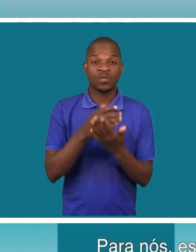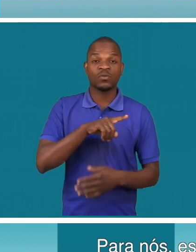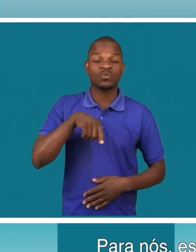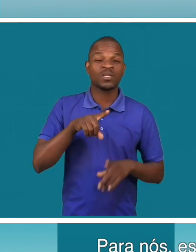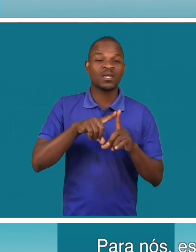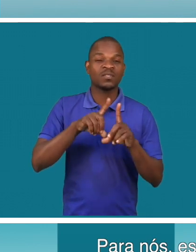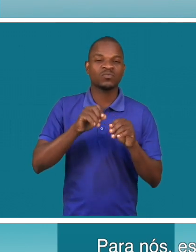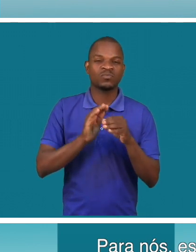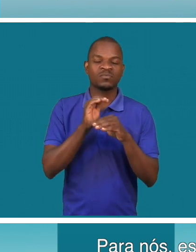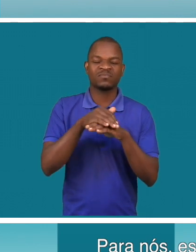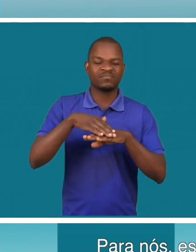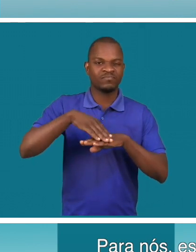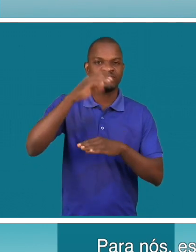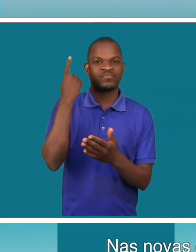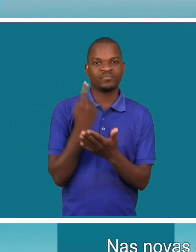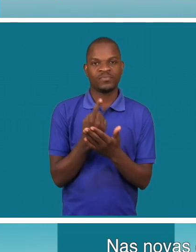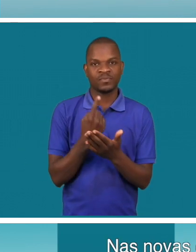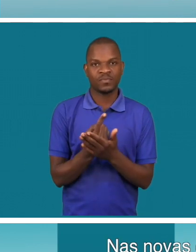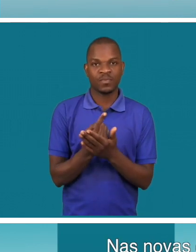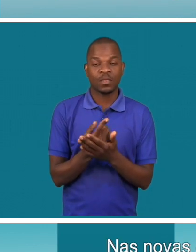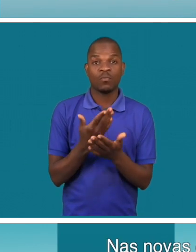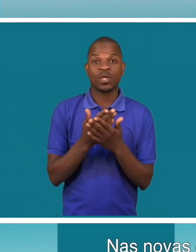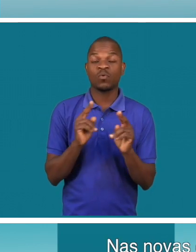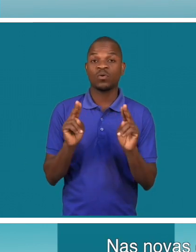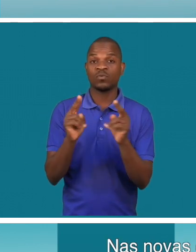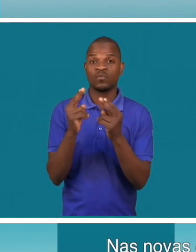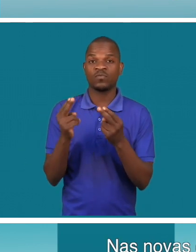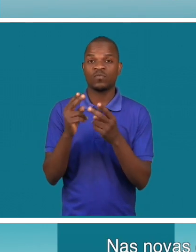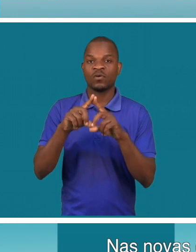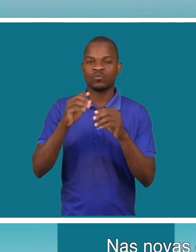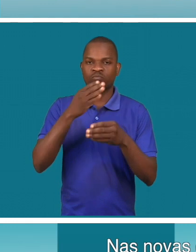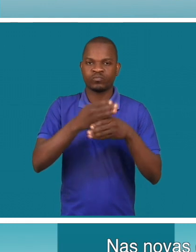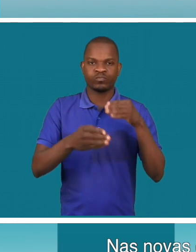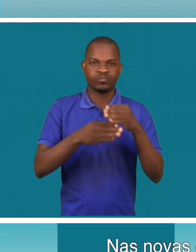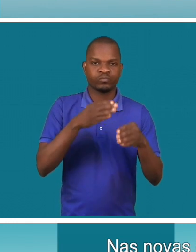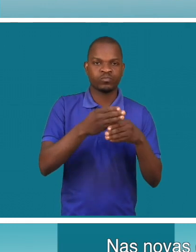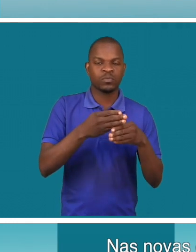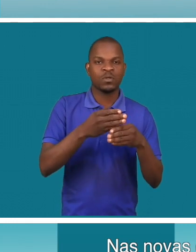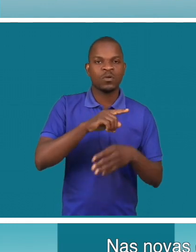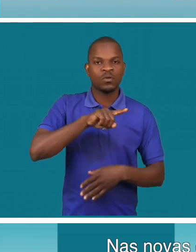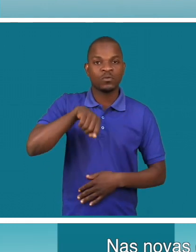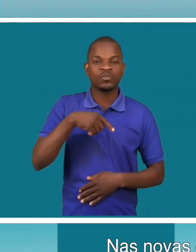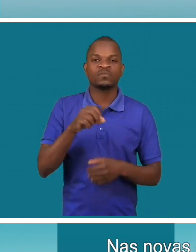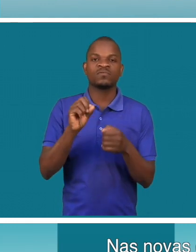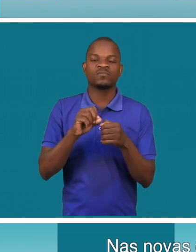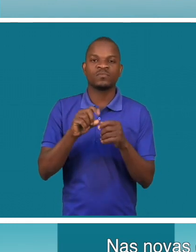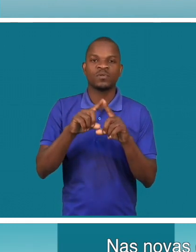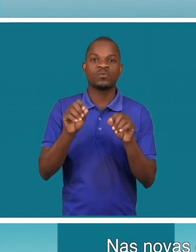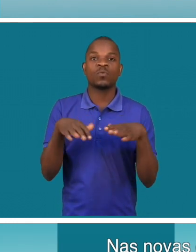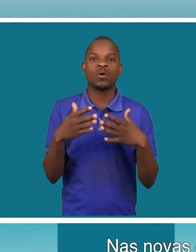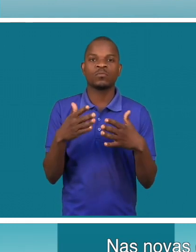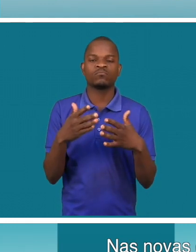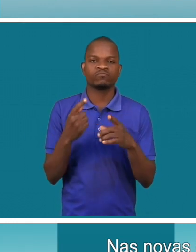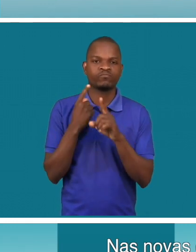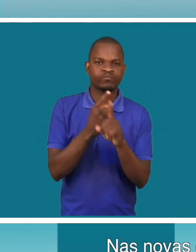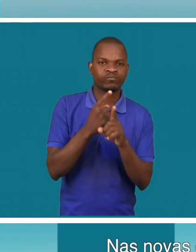componente da acessibilidade é muito importante. Nas novas obras que têm estado a acontecer, temos estado a fazer, a